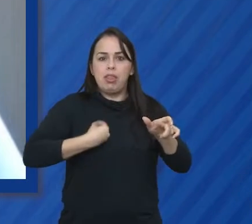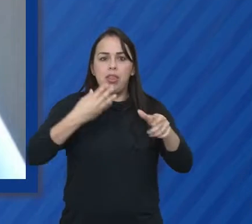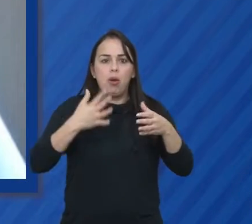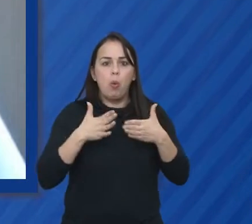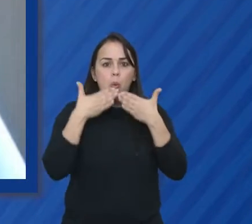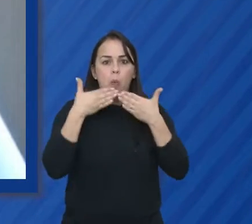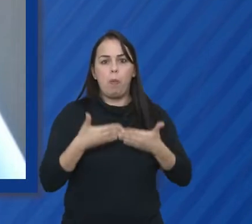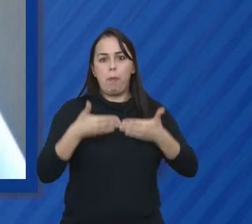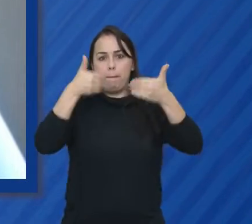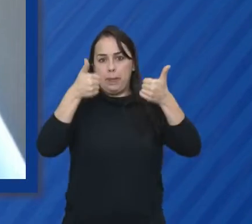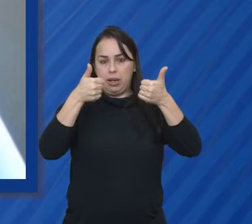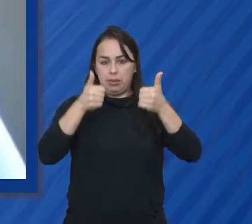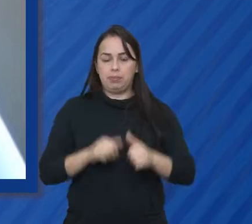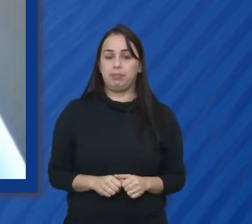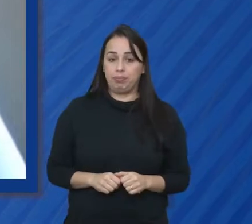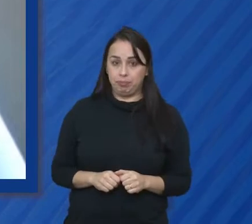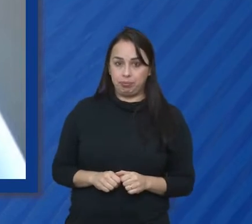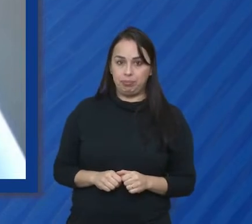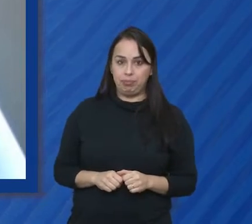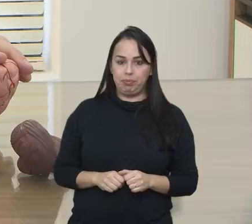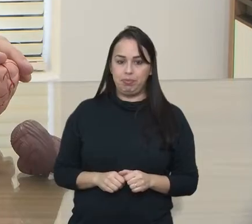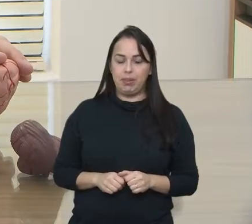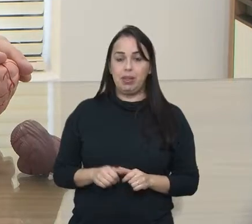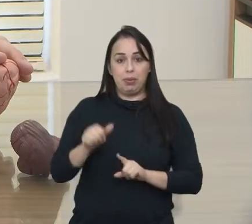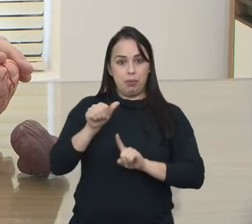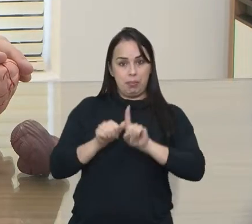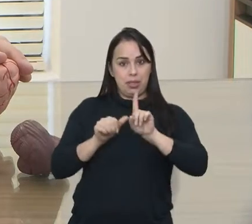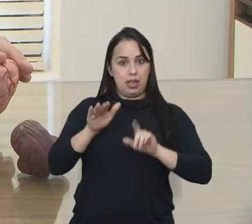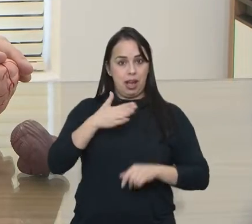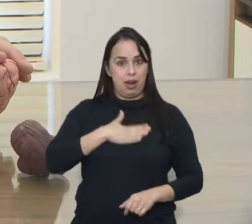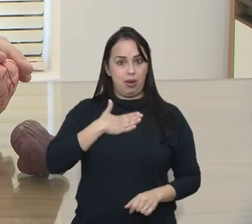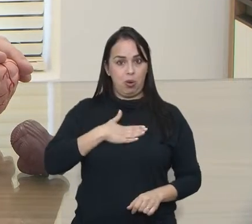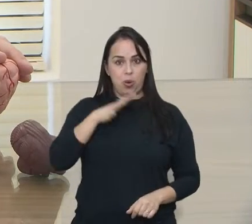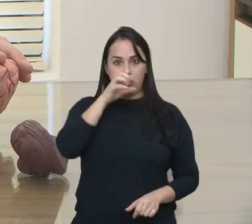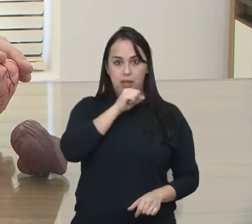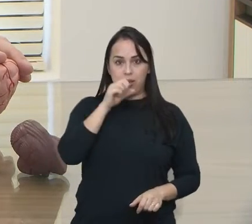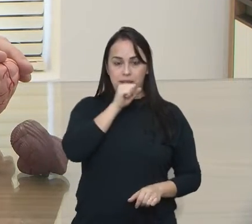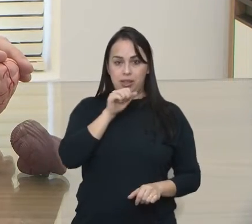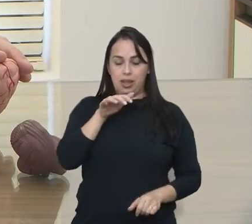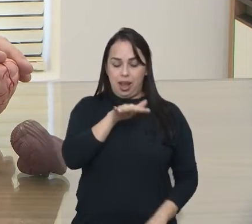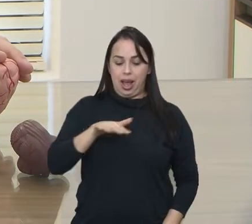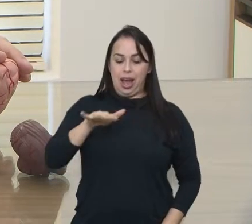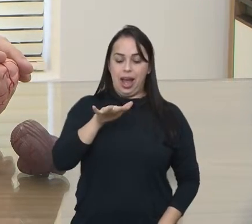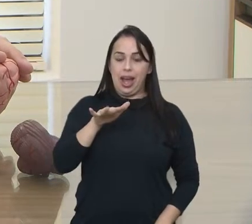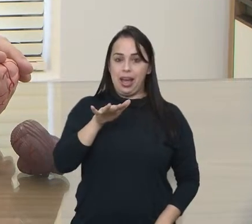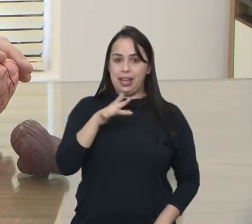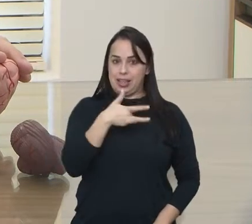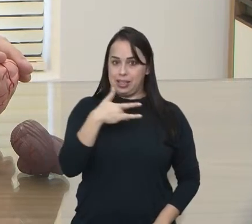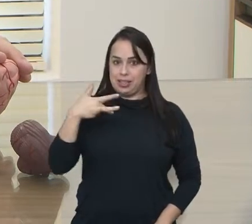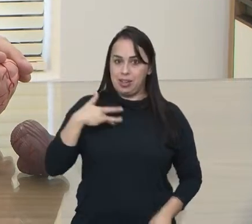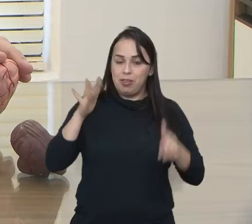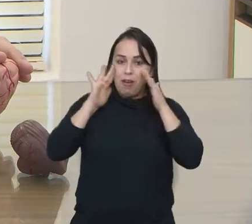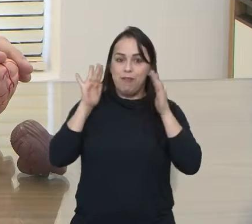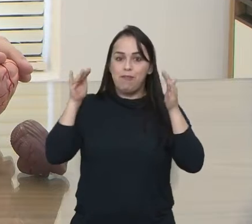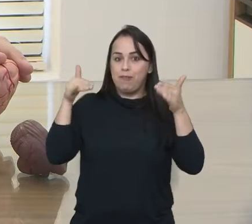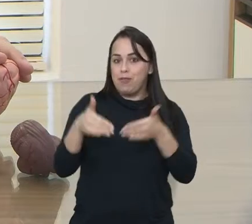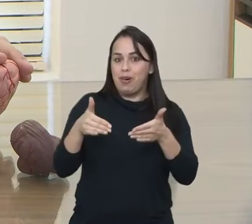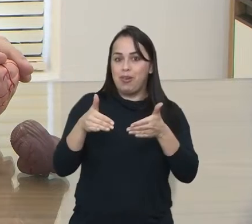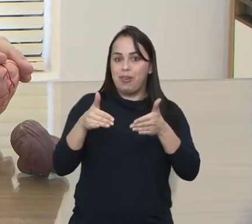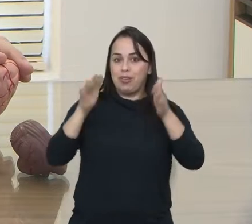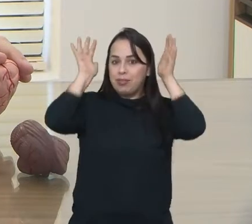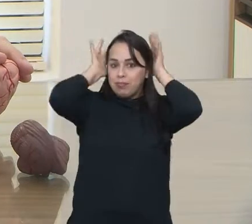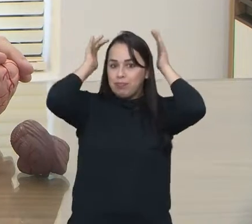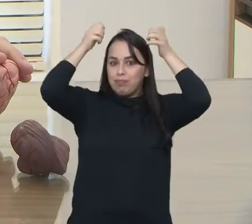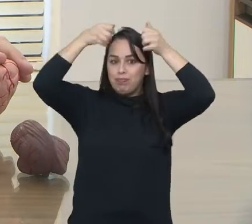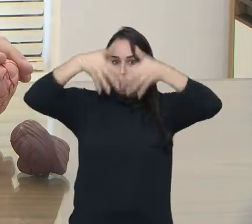qualidade de vida das pessoas com esclerose múltipla aqui no Brasil. Durante o Agosto Laranja, a área da saúde aumenta o foco para a conscientização